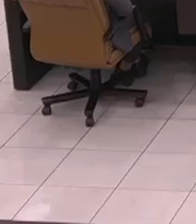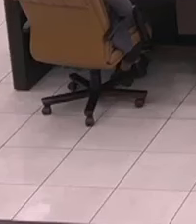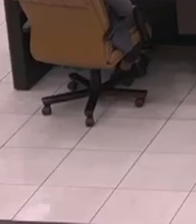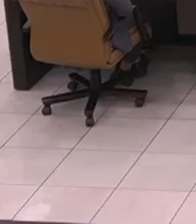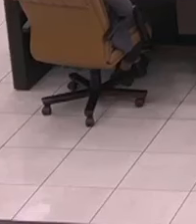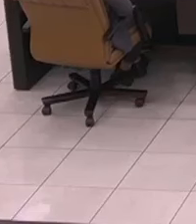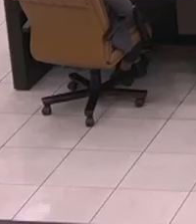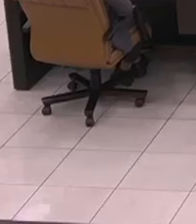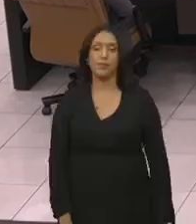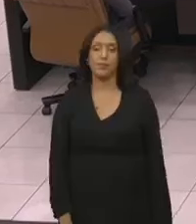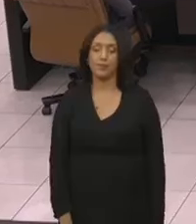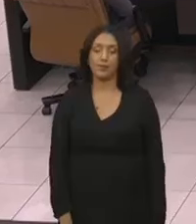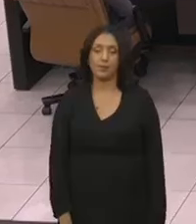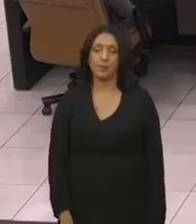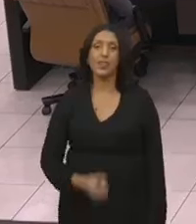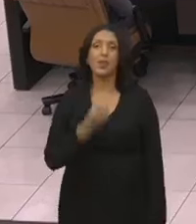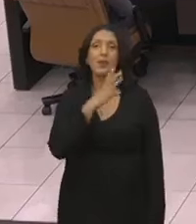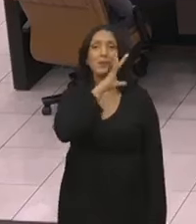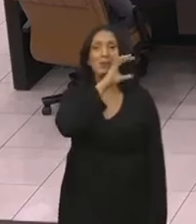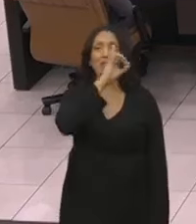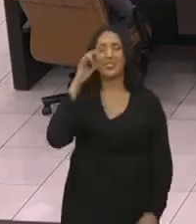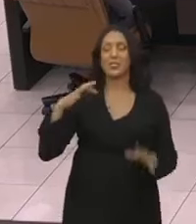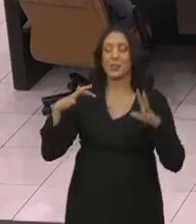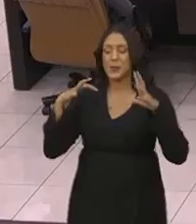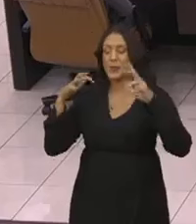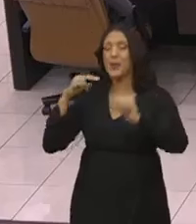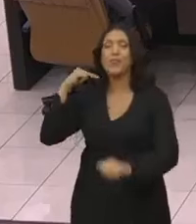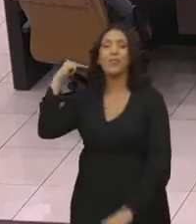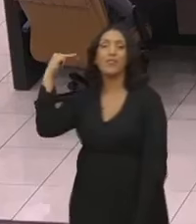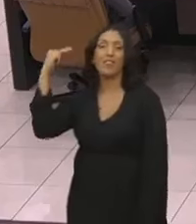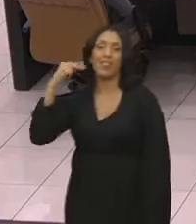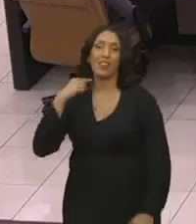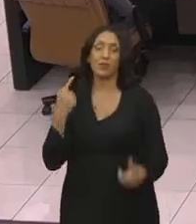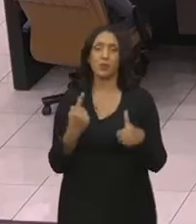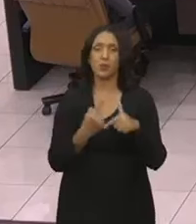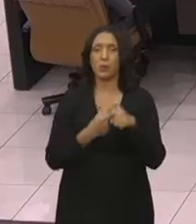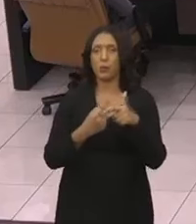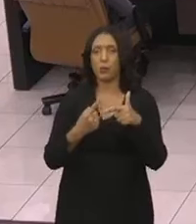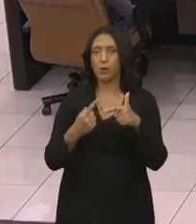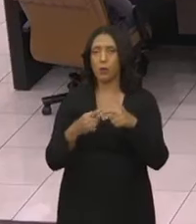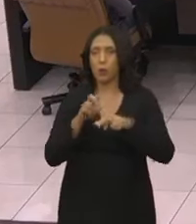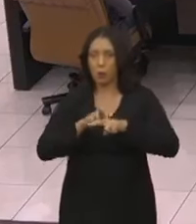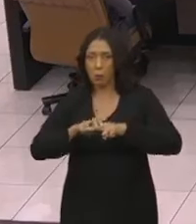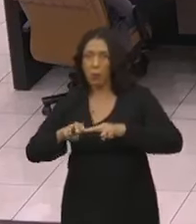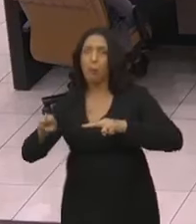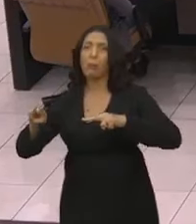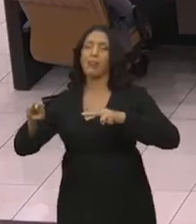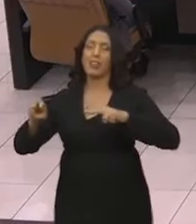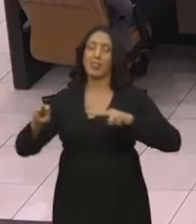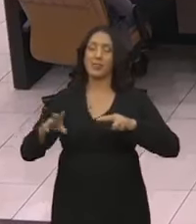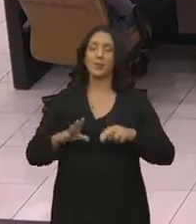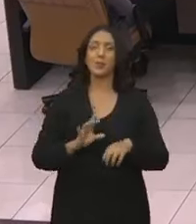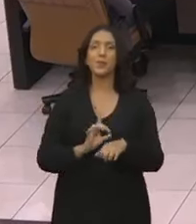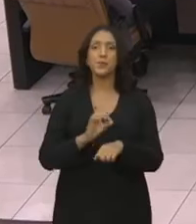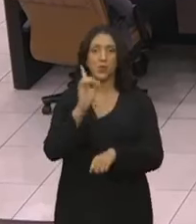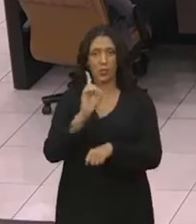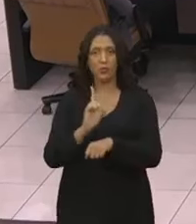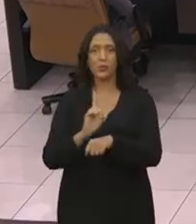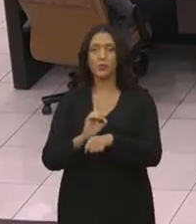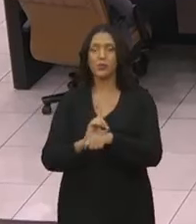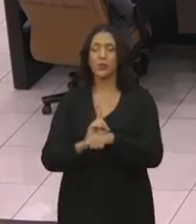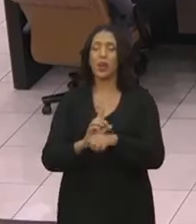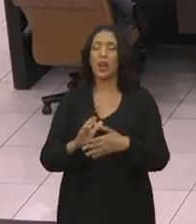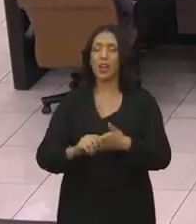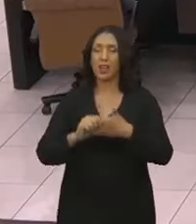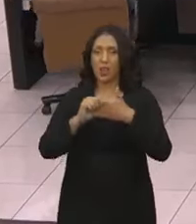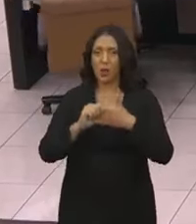Bom dia a todos, nobres vereadores, mesa diretora. Quero cumprimentar aqui a associação aqui